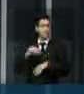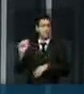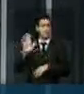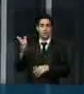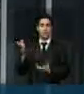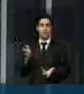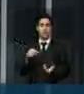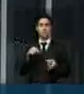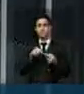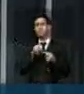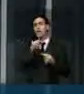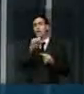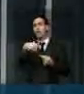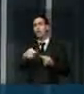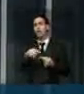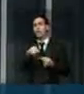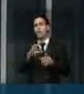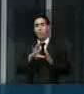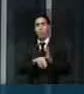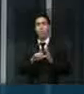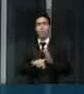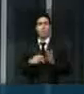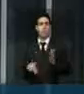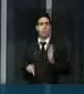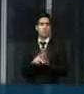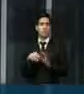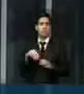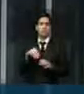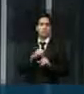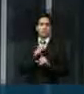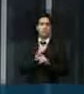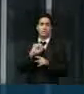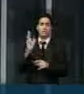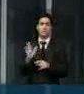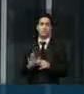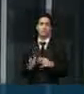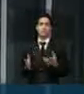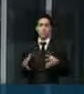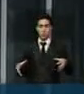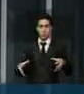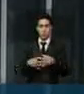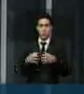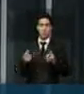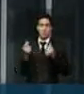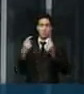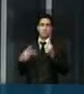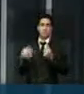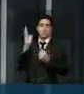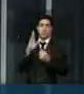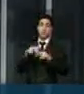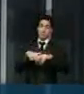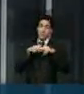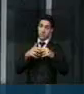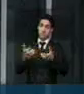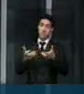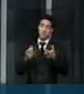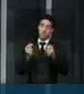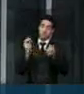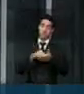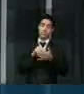roubo organizado na sociedade brasileira pela banca financeira no nosso país. Por isso queremos dar como líder